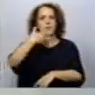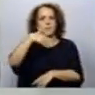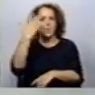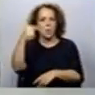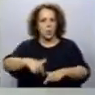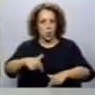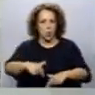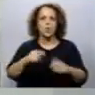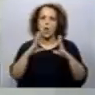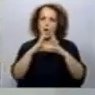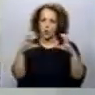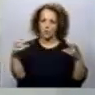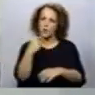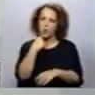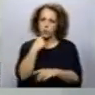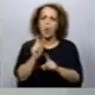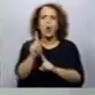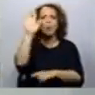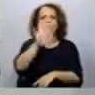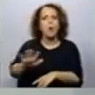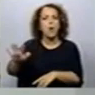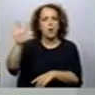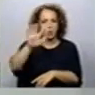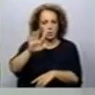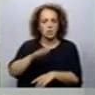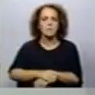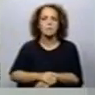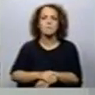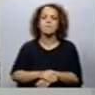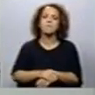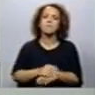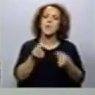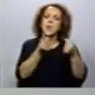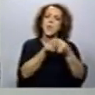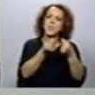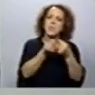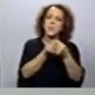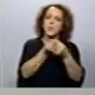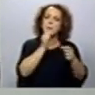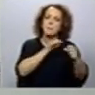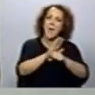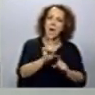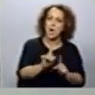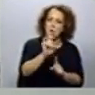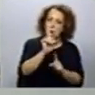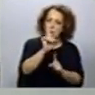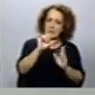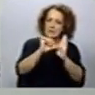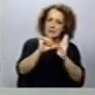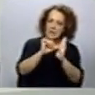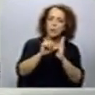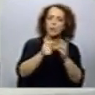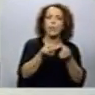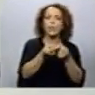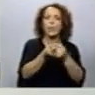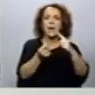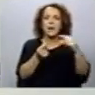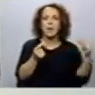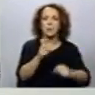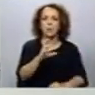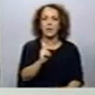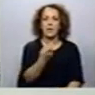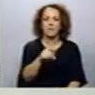muita nubosidade a afetar a região norte, também o litoral centro a norte do Cabo Carvoeiro e céu pouco nublado nas